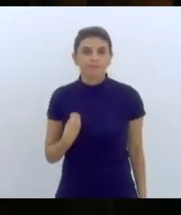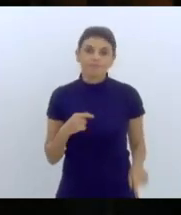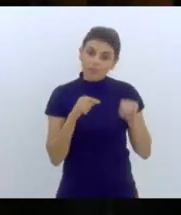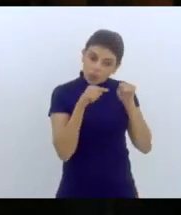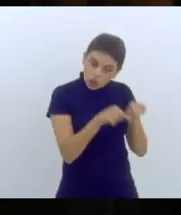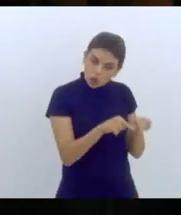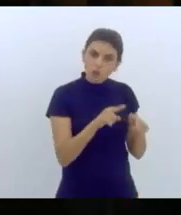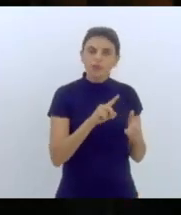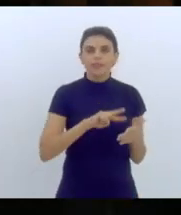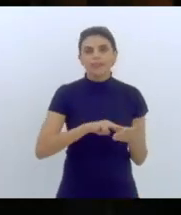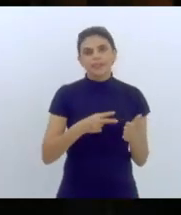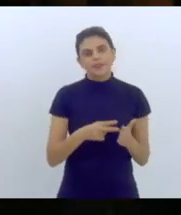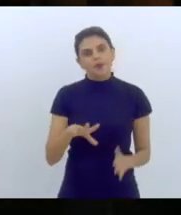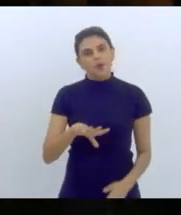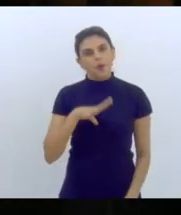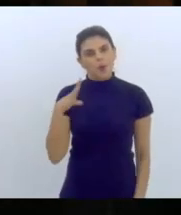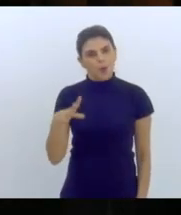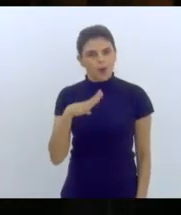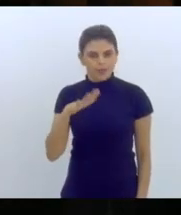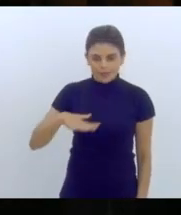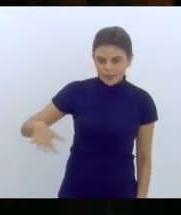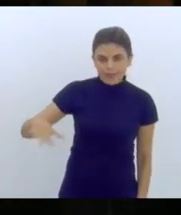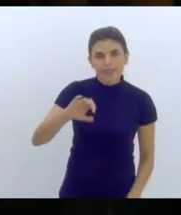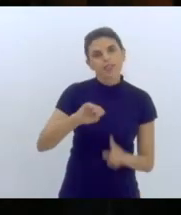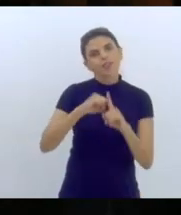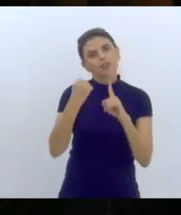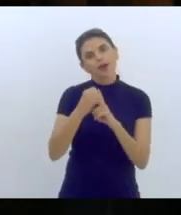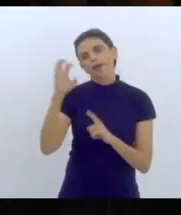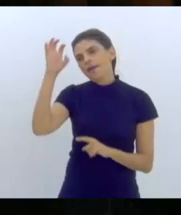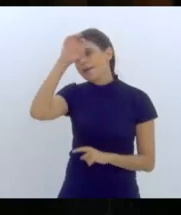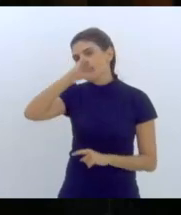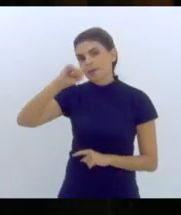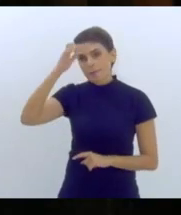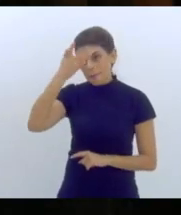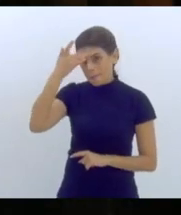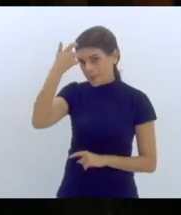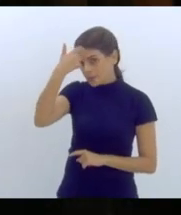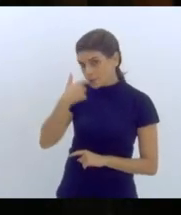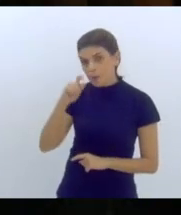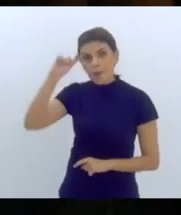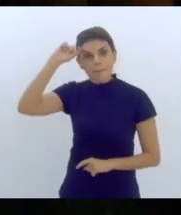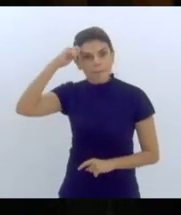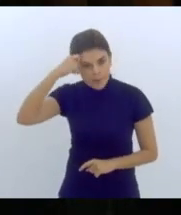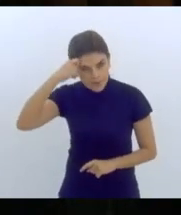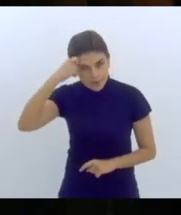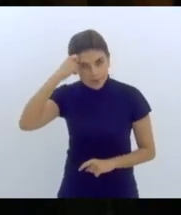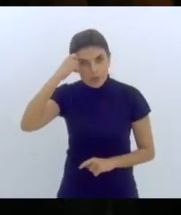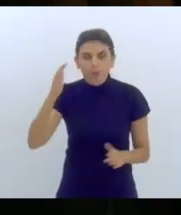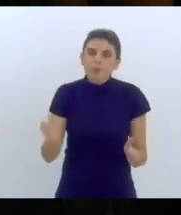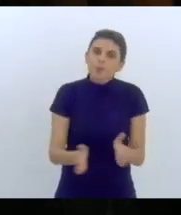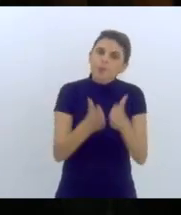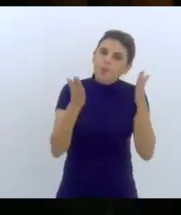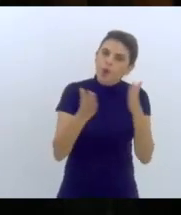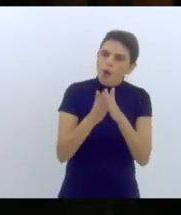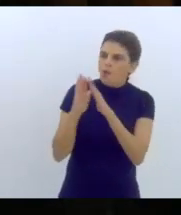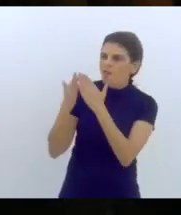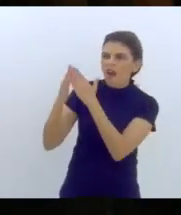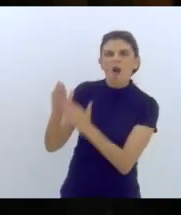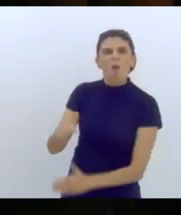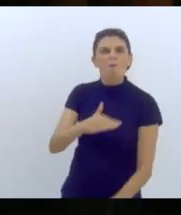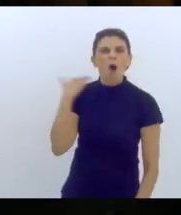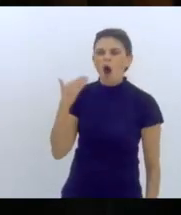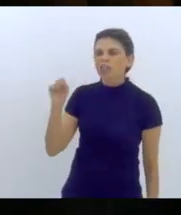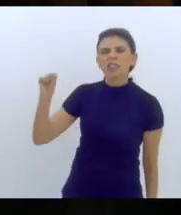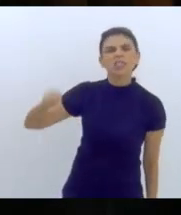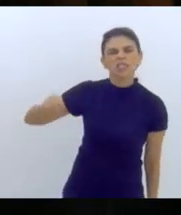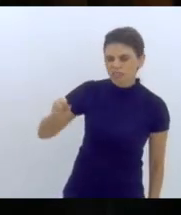E isso é uma ousadia nessa sociedade que aprendeu que preto, pobre e favelado tem que morrer todos os dias, que não tem que ter